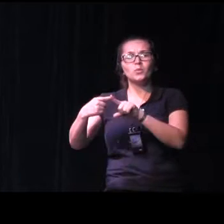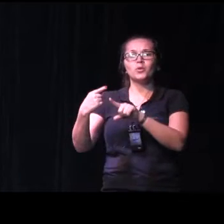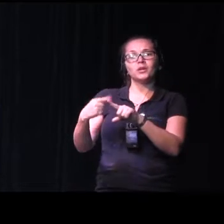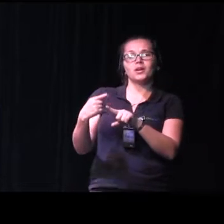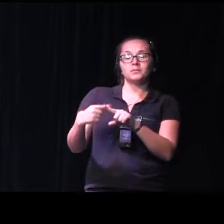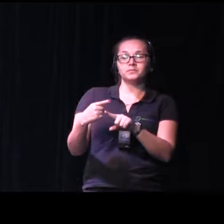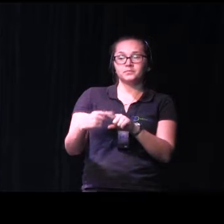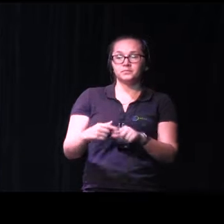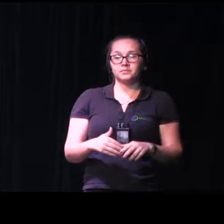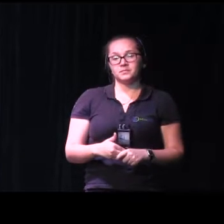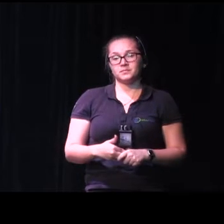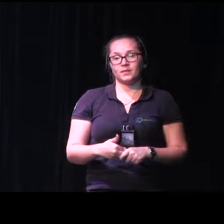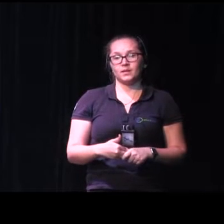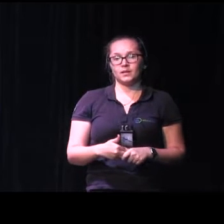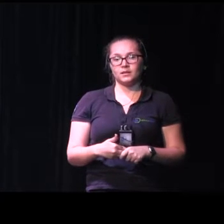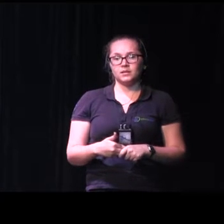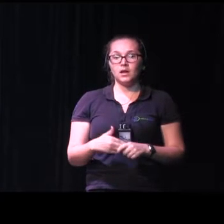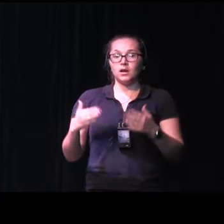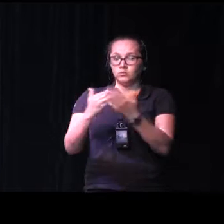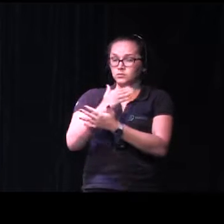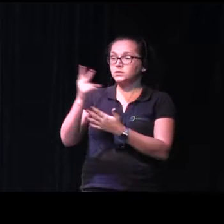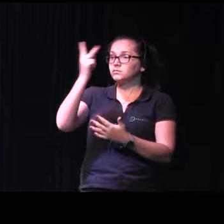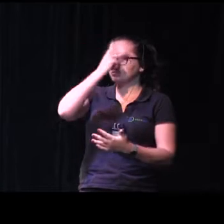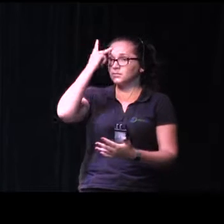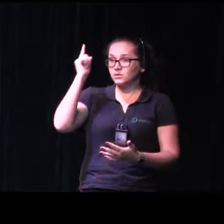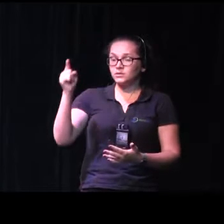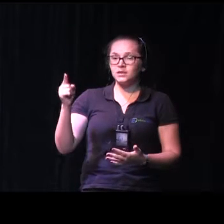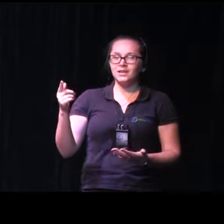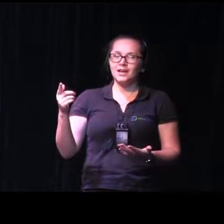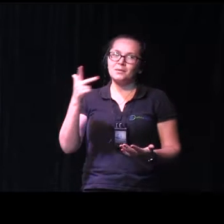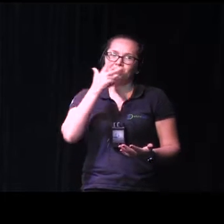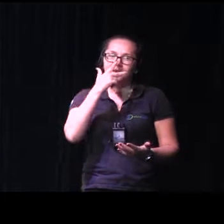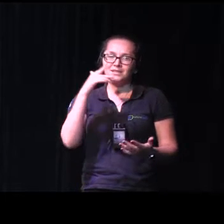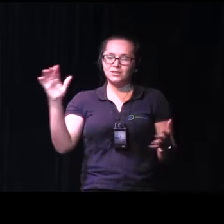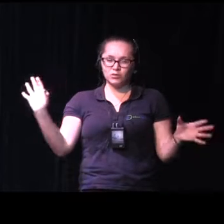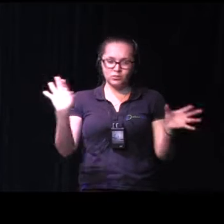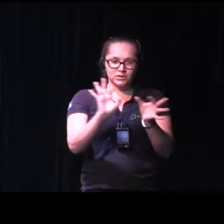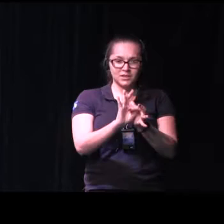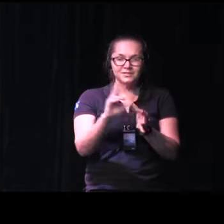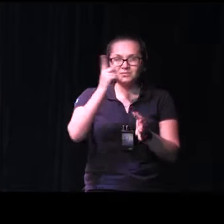Então, me falaram que eu estava completamente louco, porque